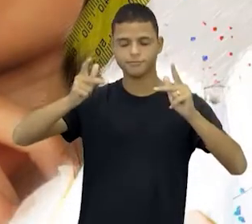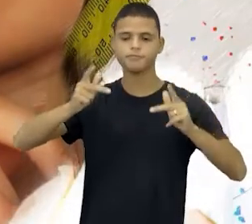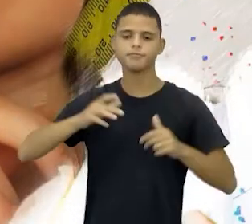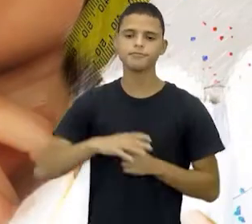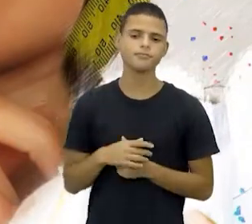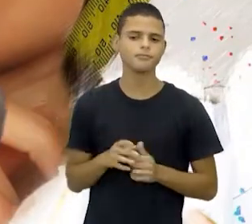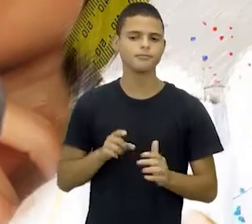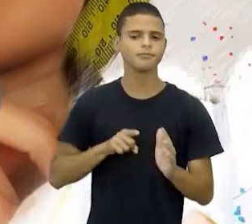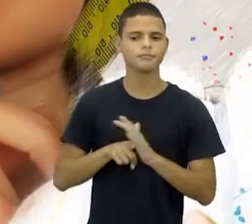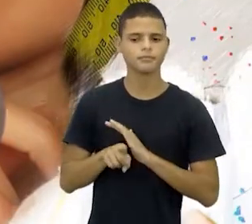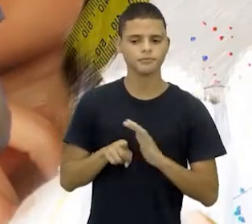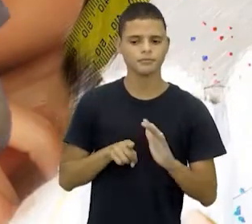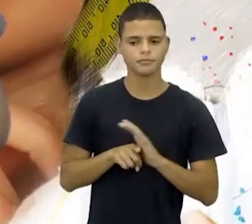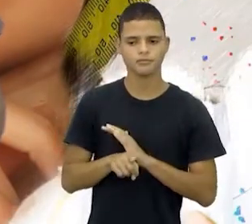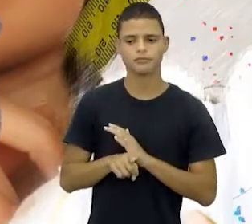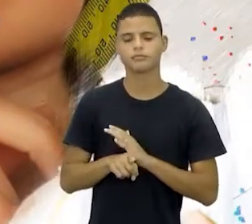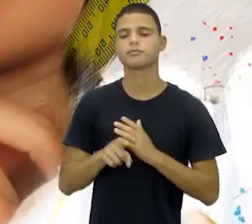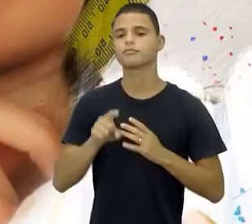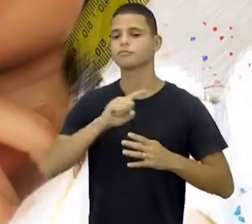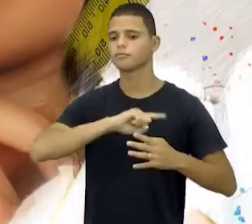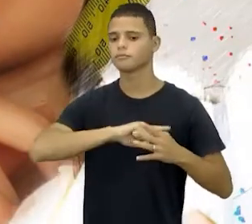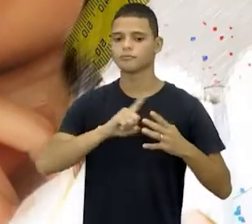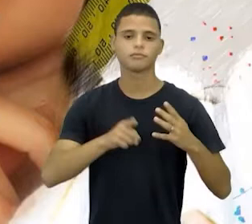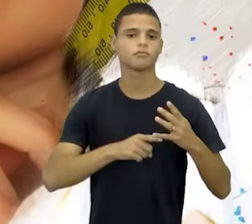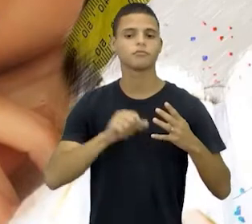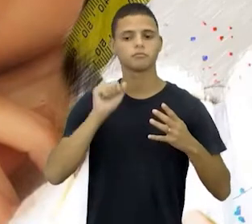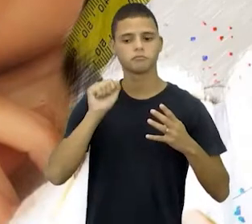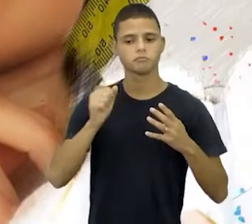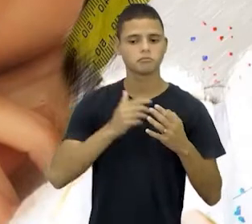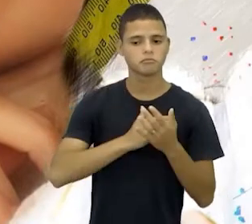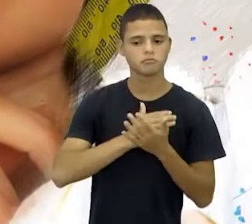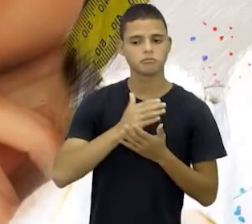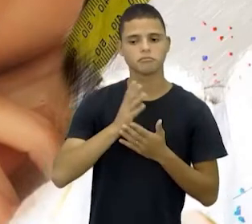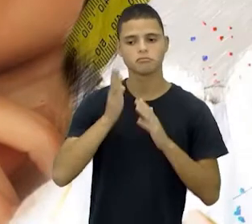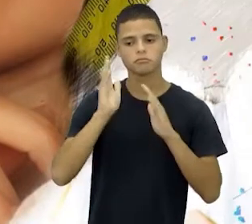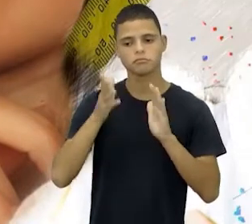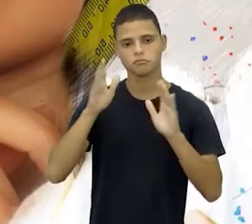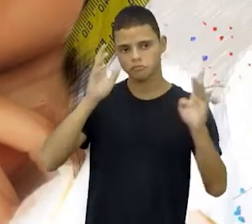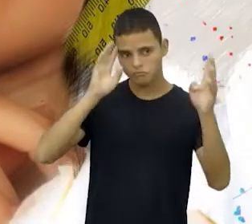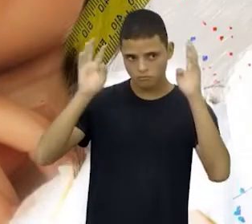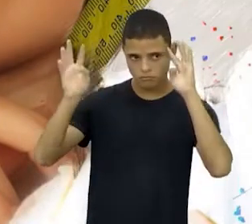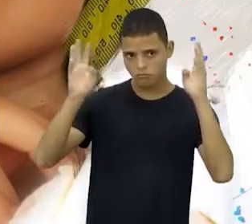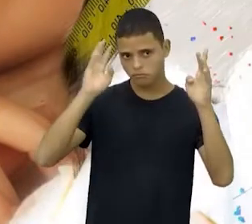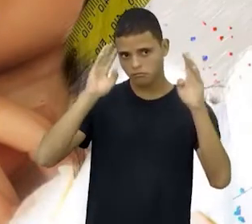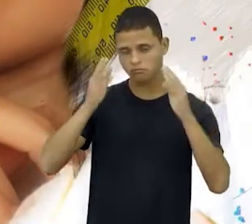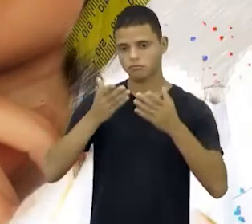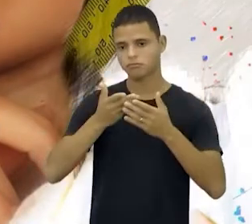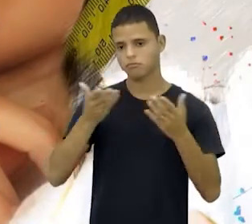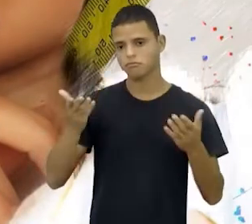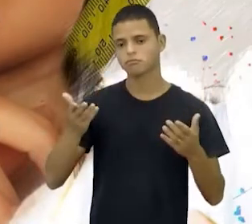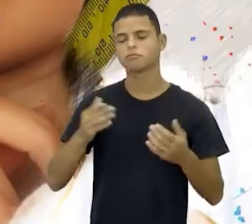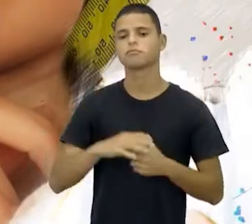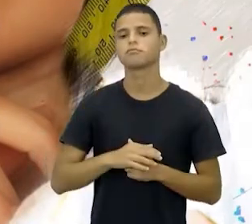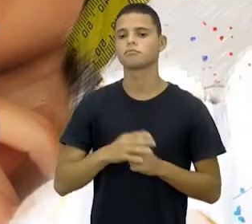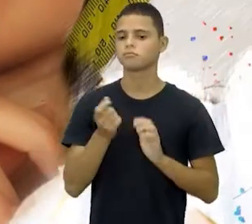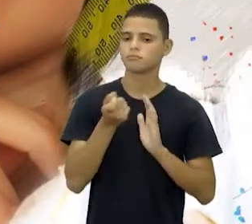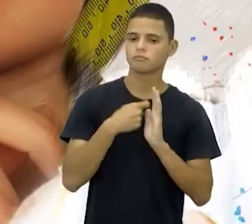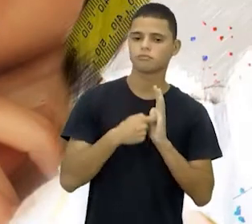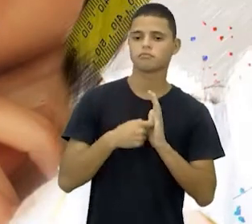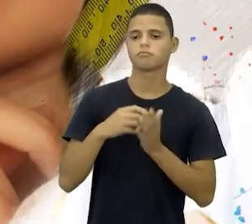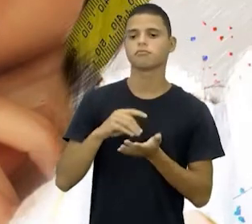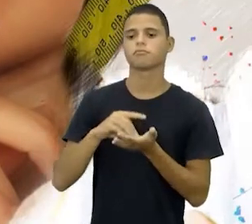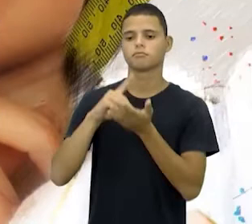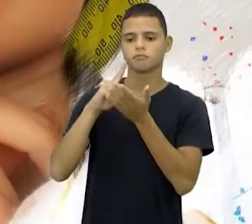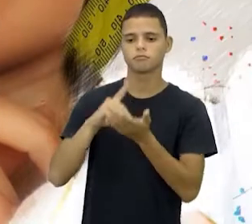são as nossas perguntas norteadoras e vocês podem começar já a fazer as reflexões de vocês, tomar nota, registrar no seu diário